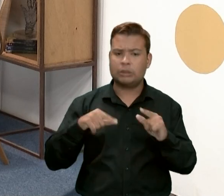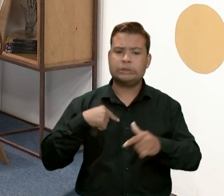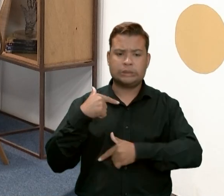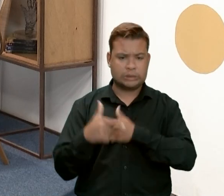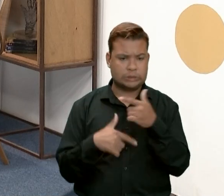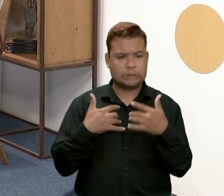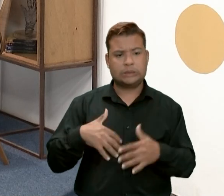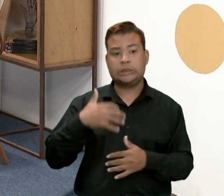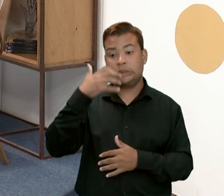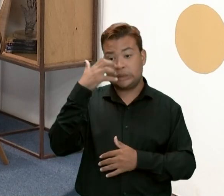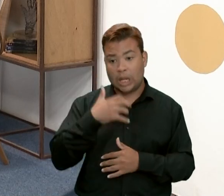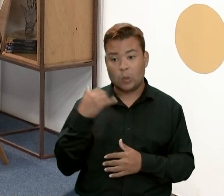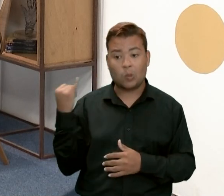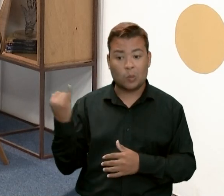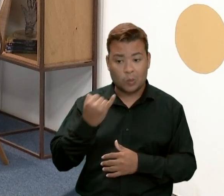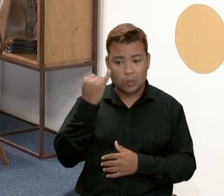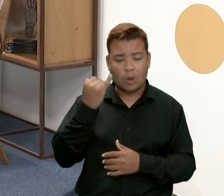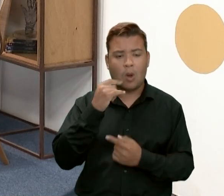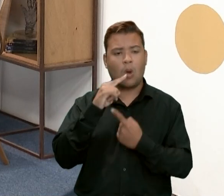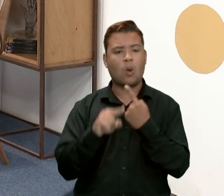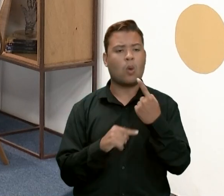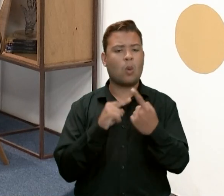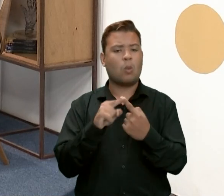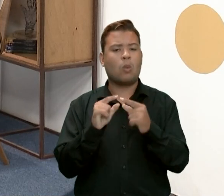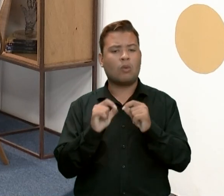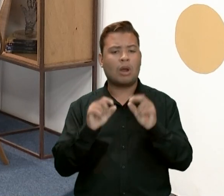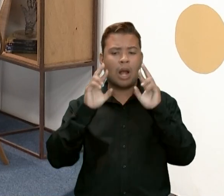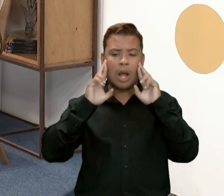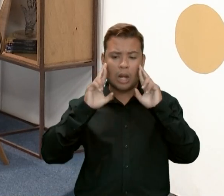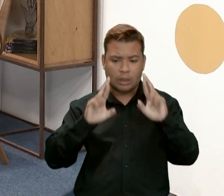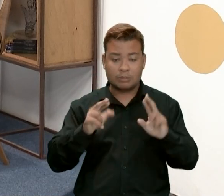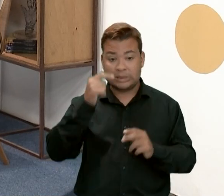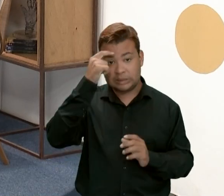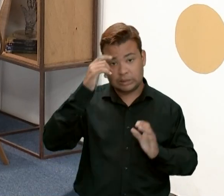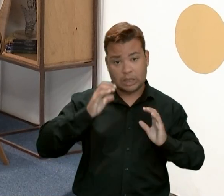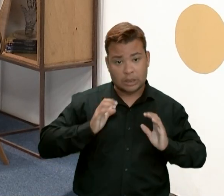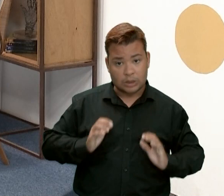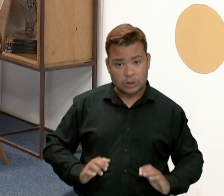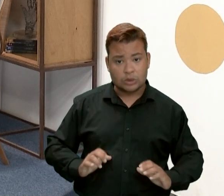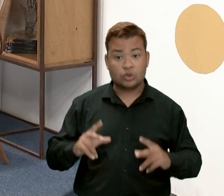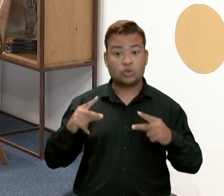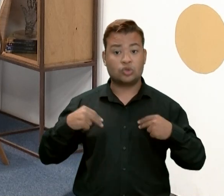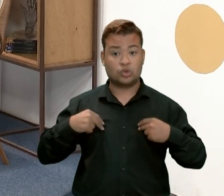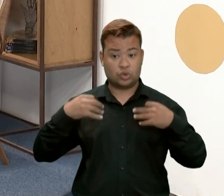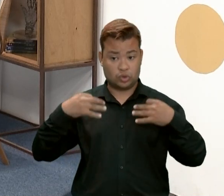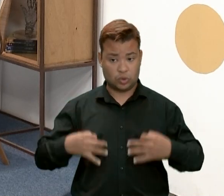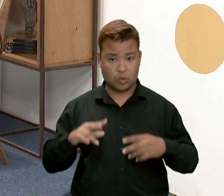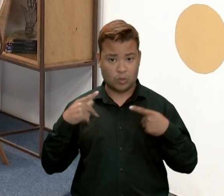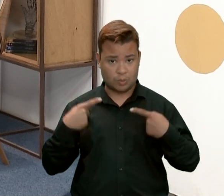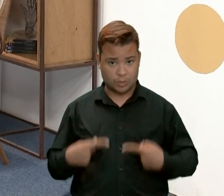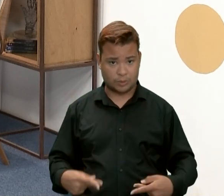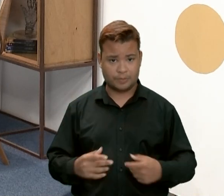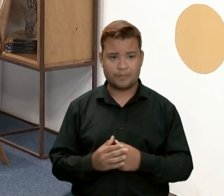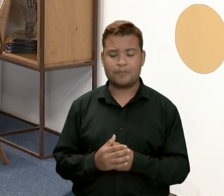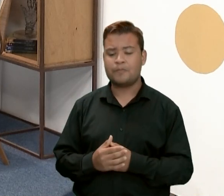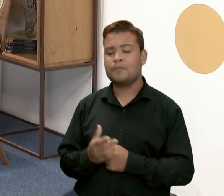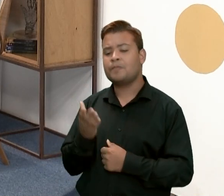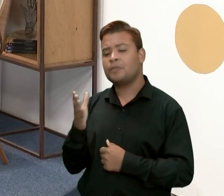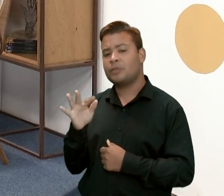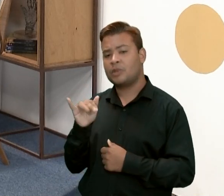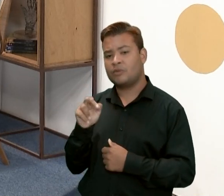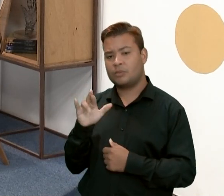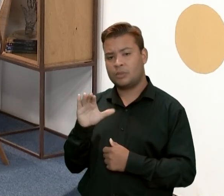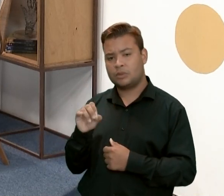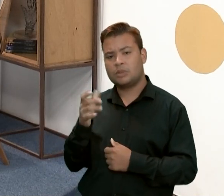do respeito à cidadania, à dignidade humana. Fabrício, eu queria entender um pouco mais o